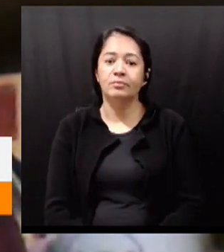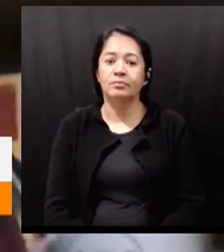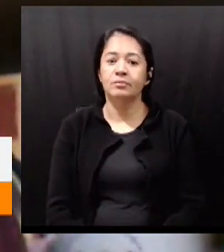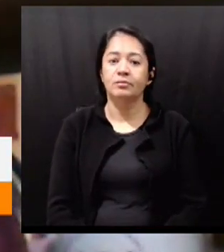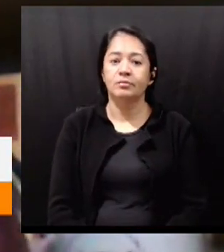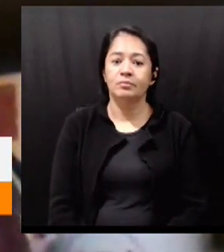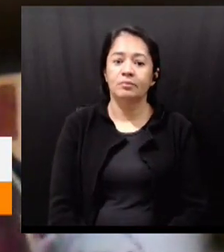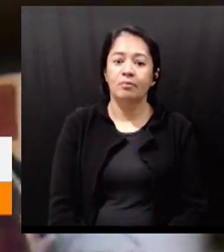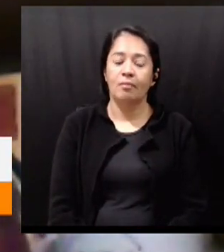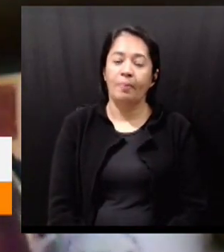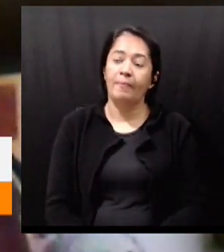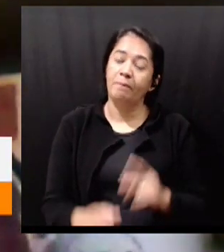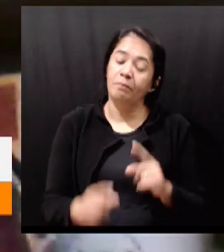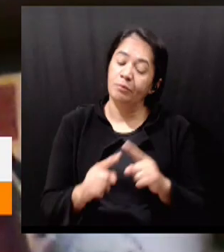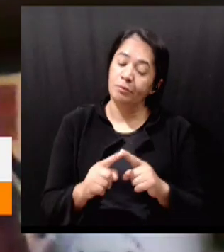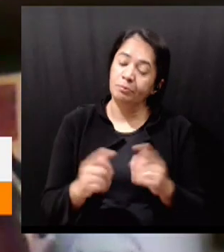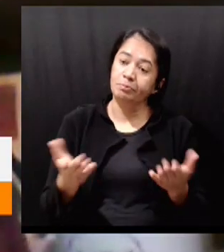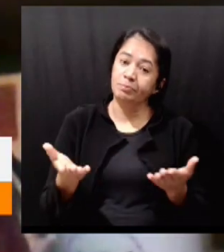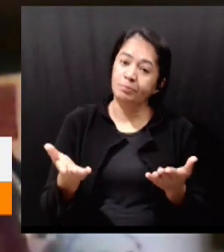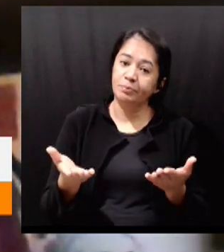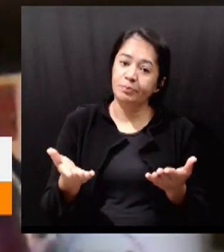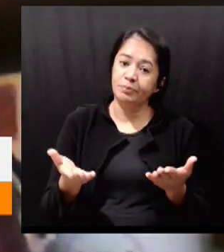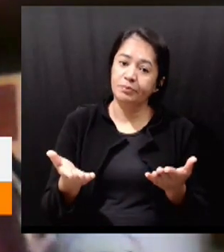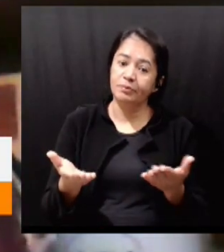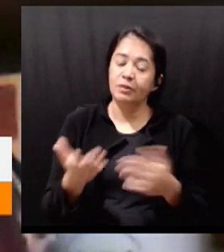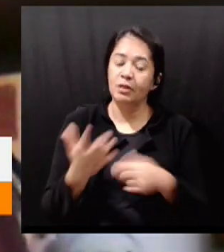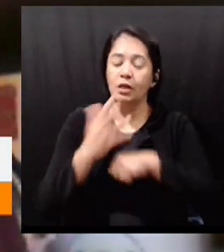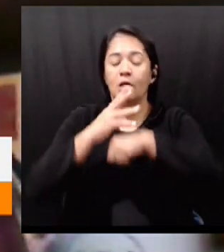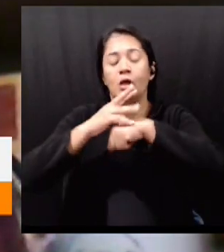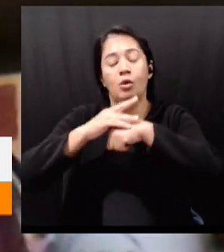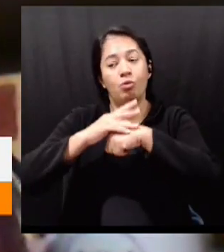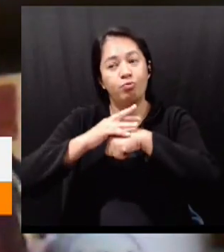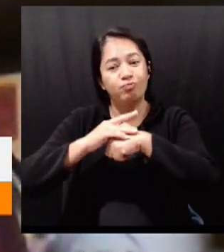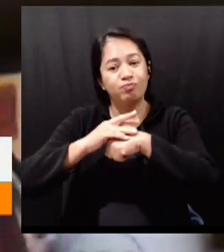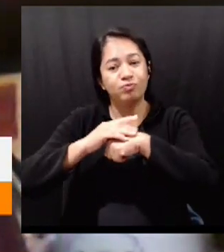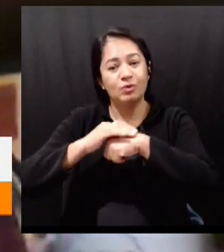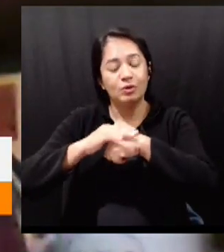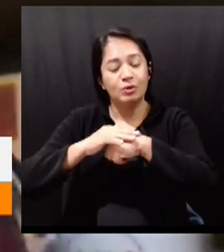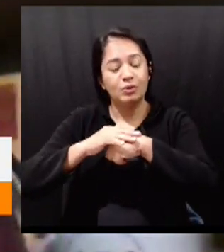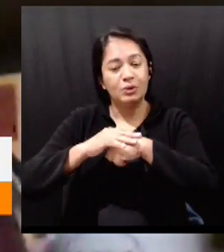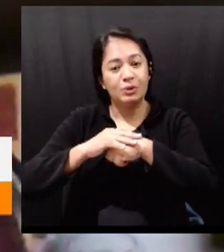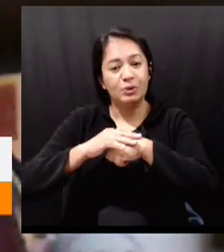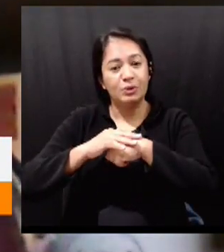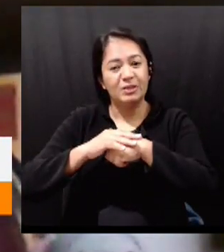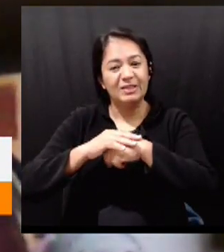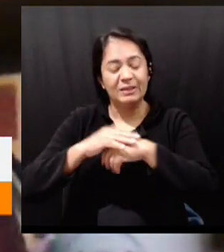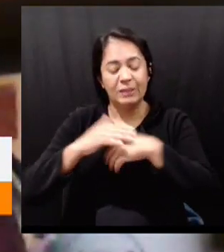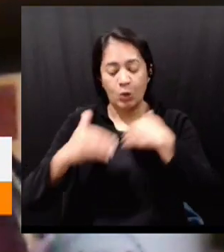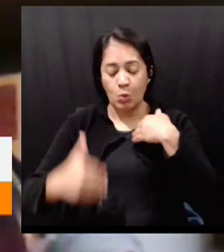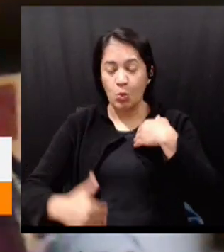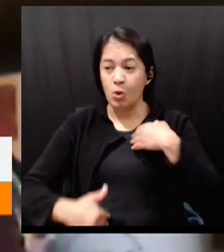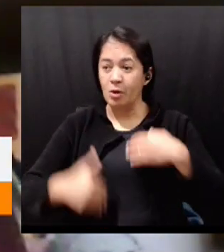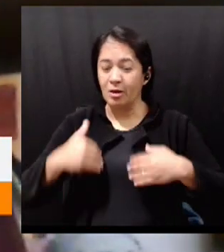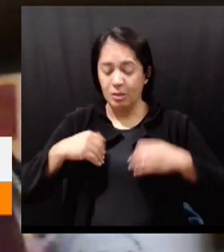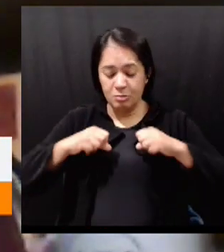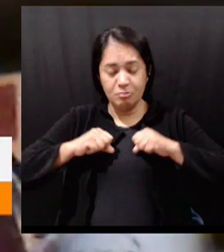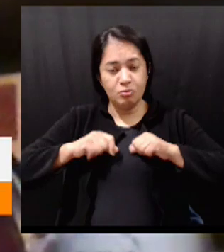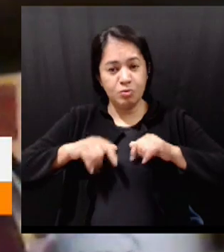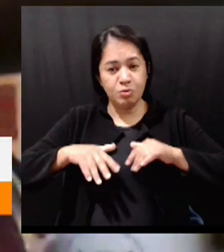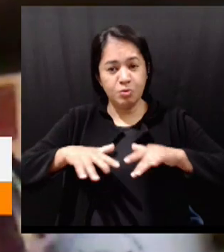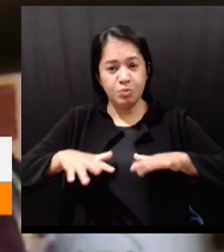senão a doença ela se instala por todo o corpo e